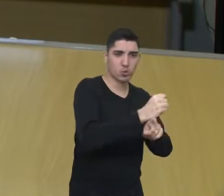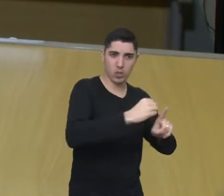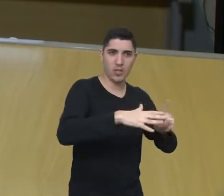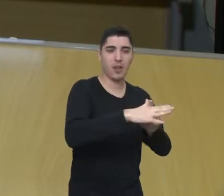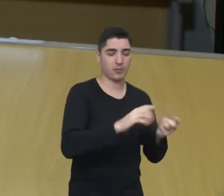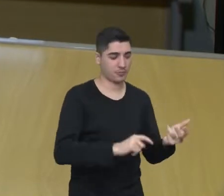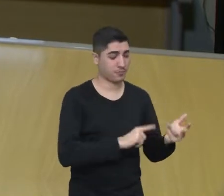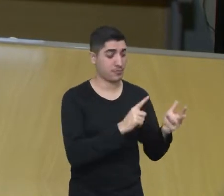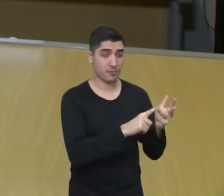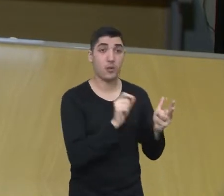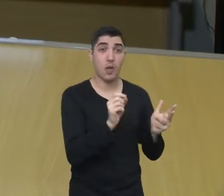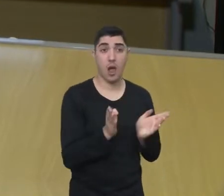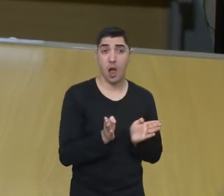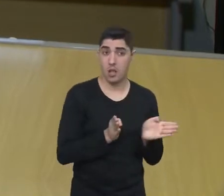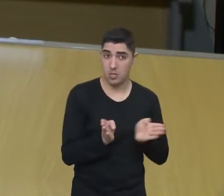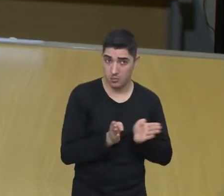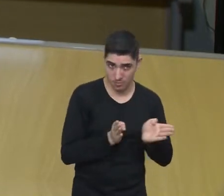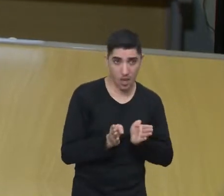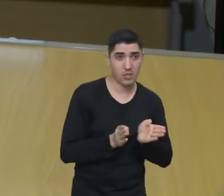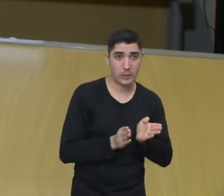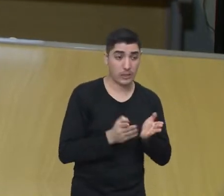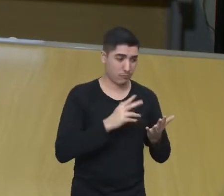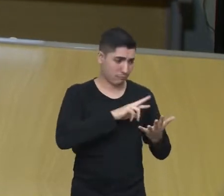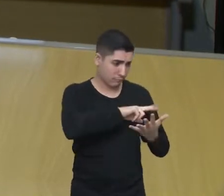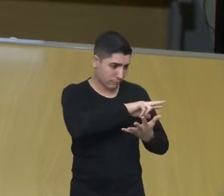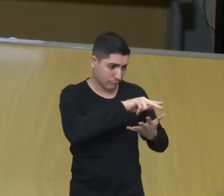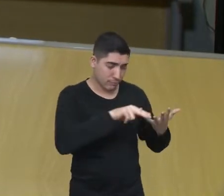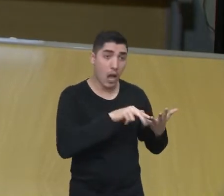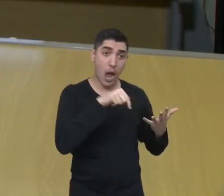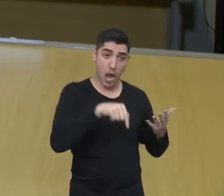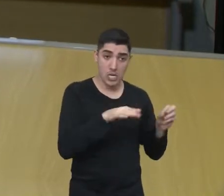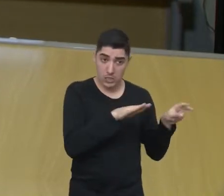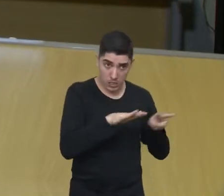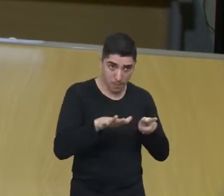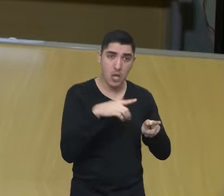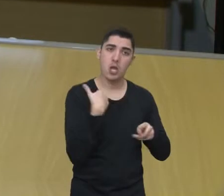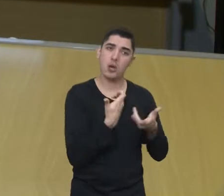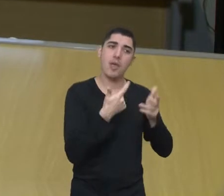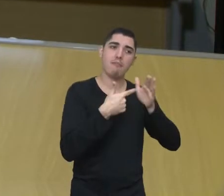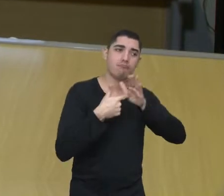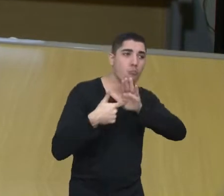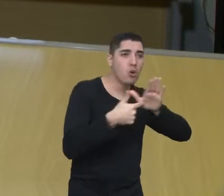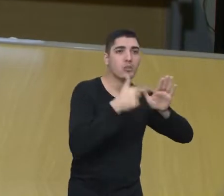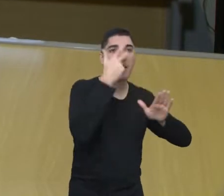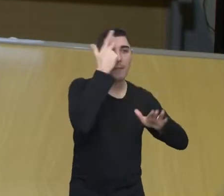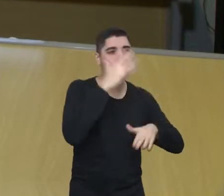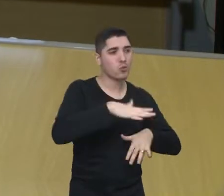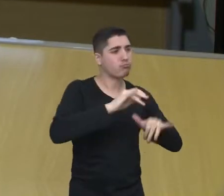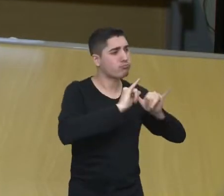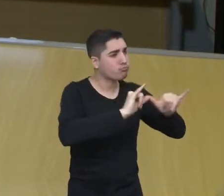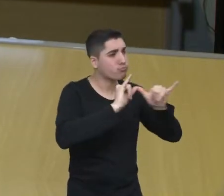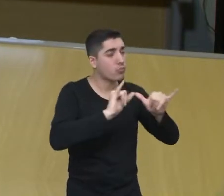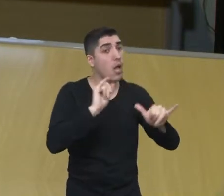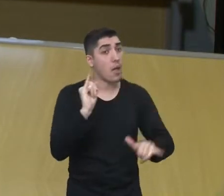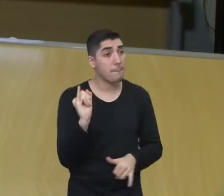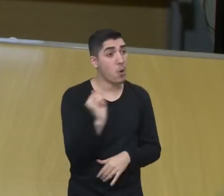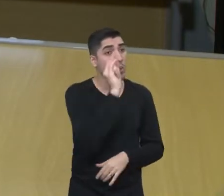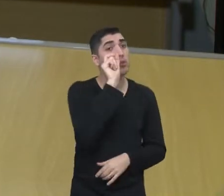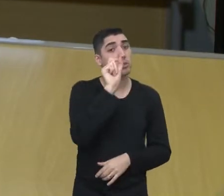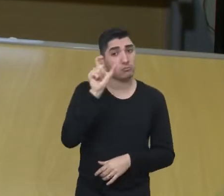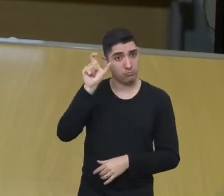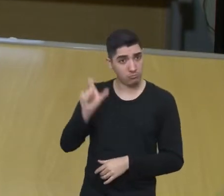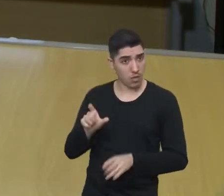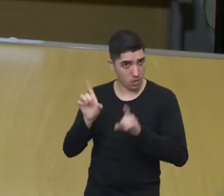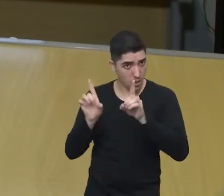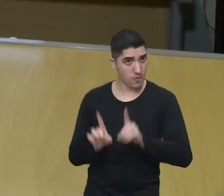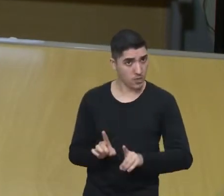na sociedade, a acessibilidade. Então, com essa semana, nós queremos mostrar para as pessoas o quanto é importante a pessoa